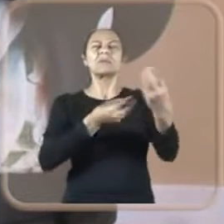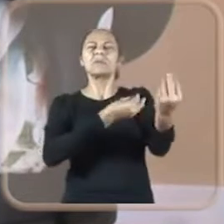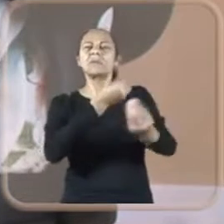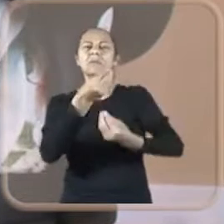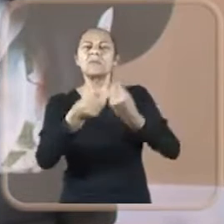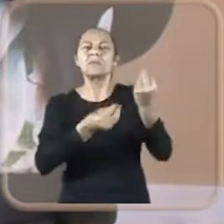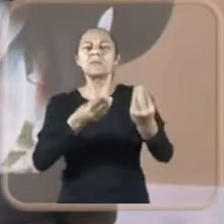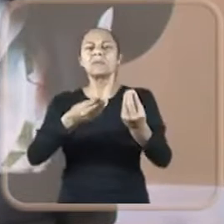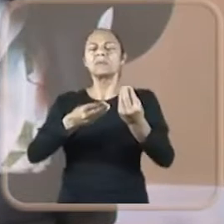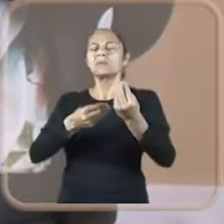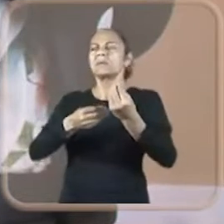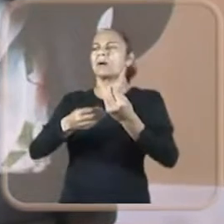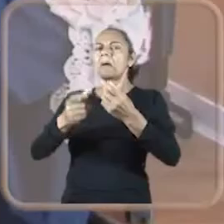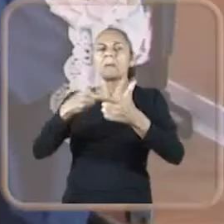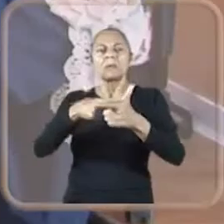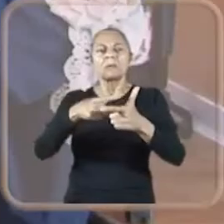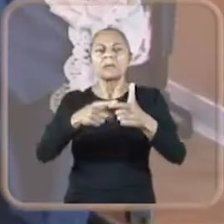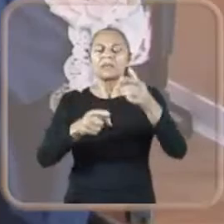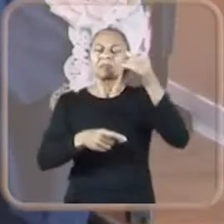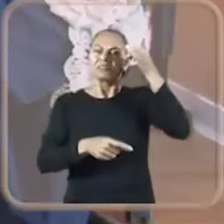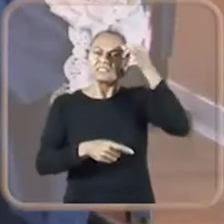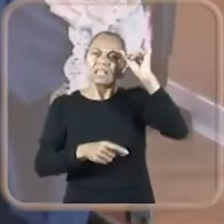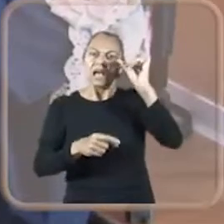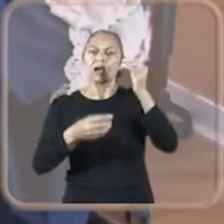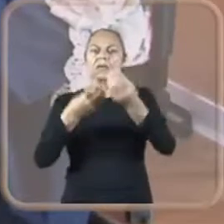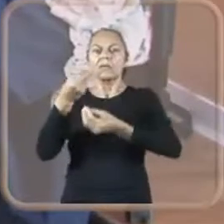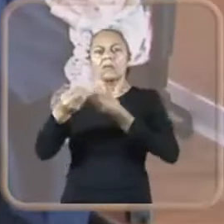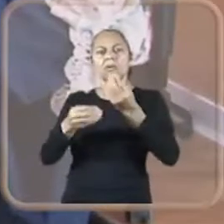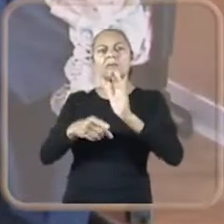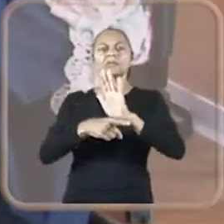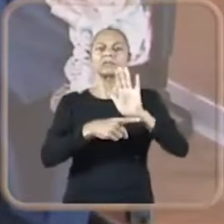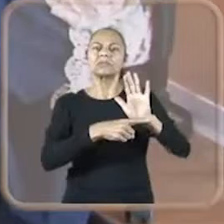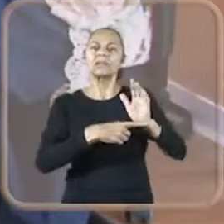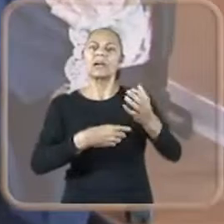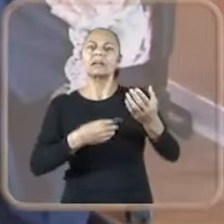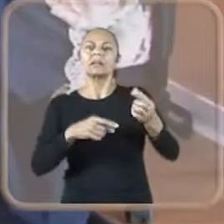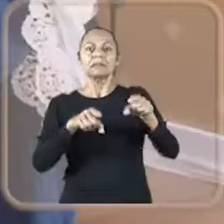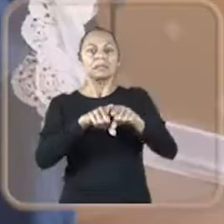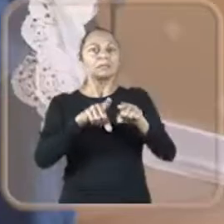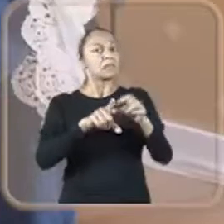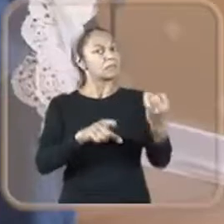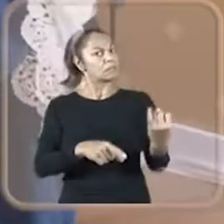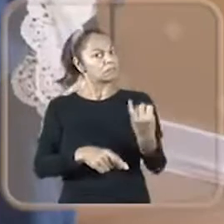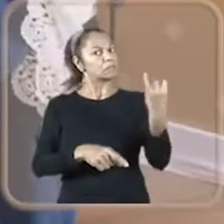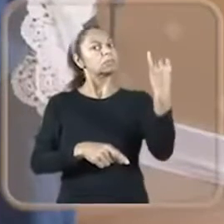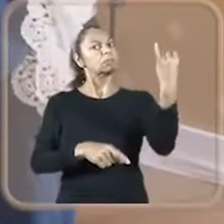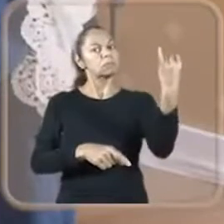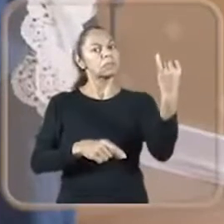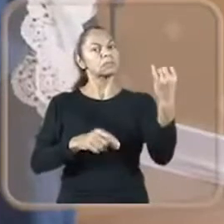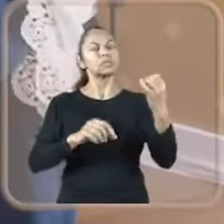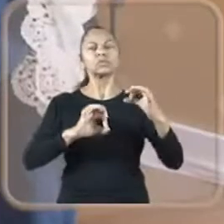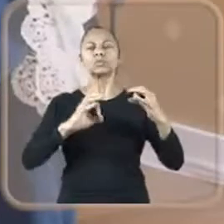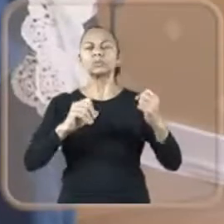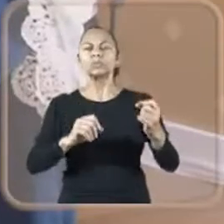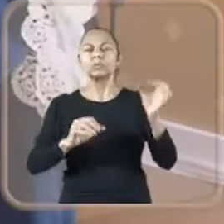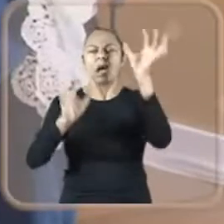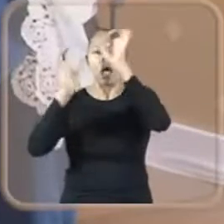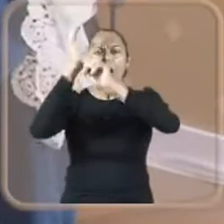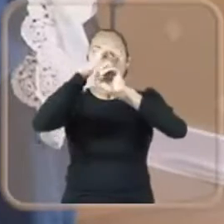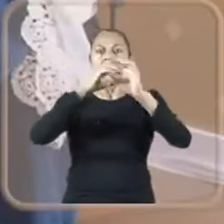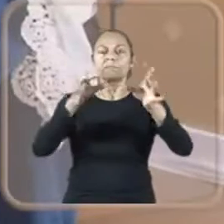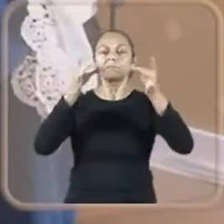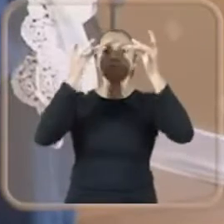um conflito, para mediar, não é isso? E para propagar, para multiplicar, né? Eu me recordo, e eu acho que a gente tem que